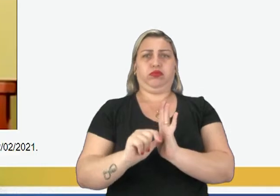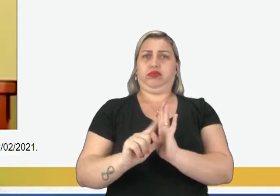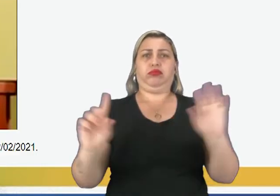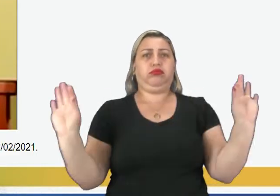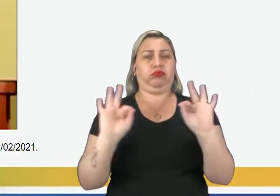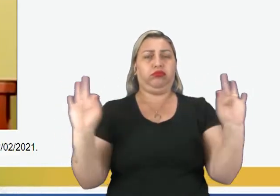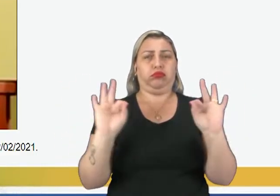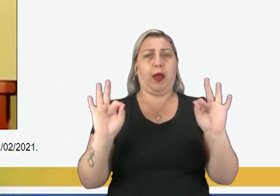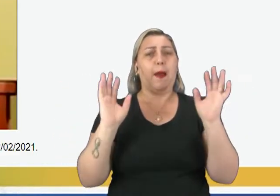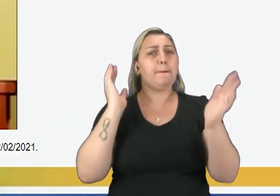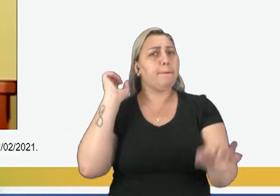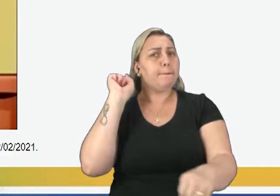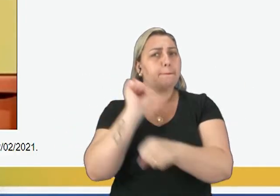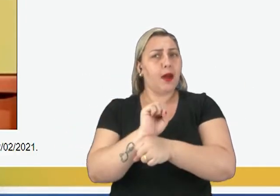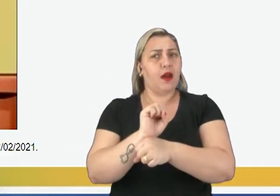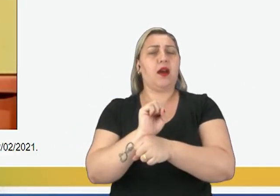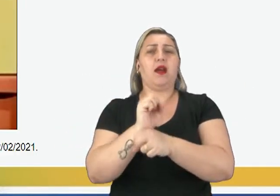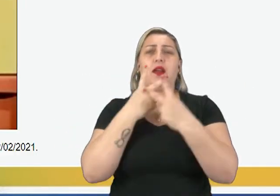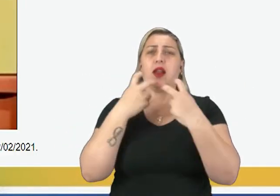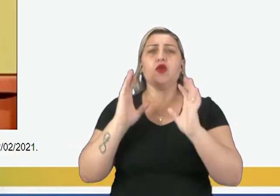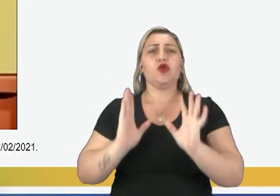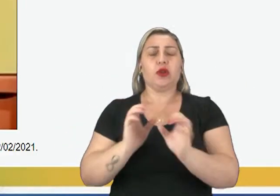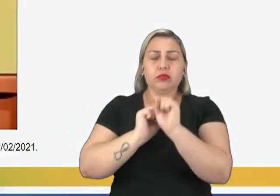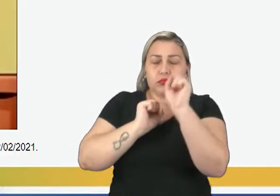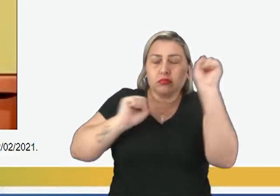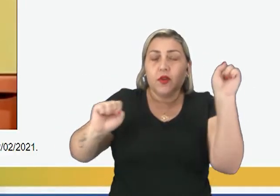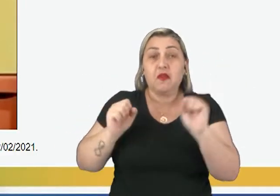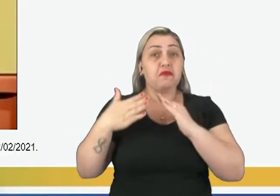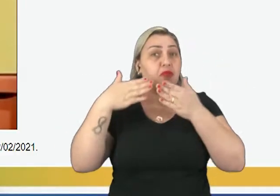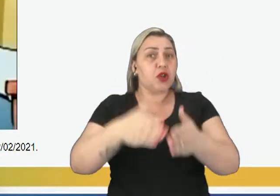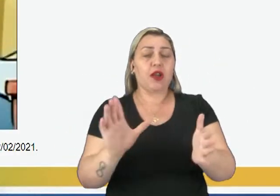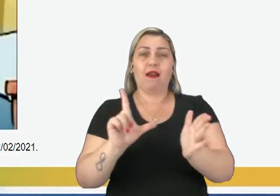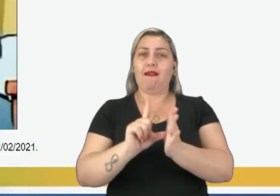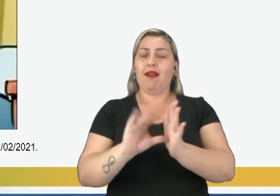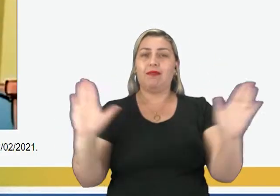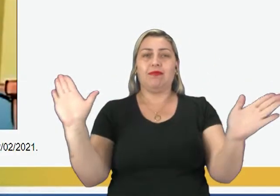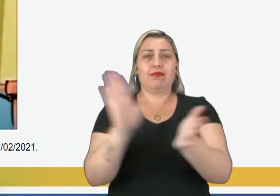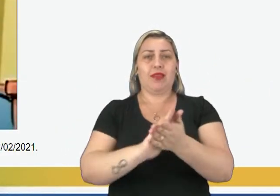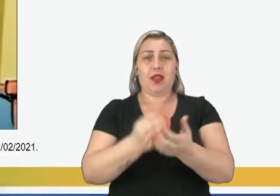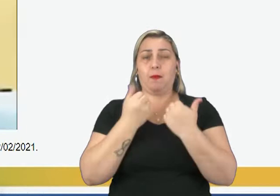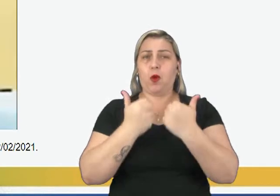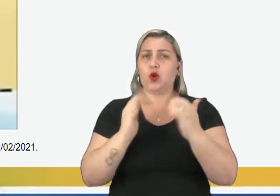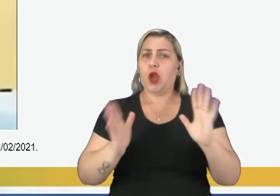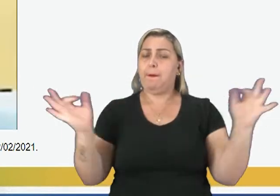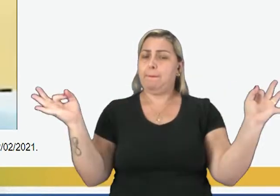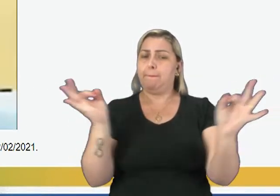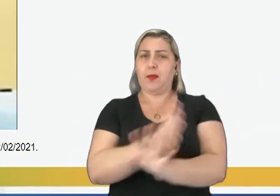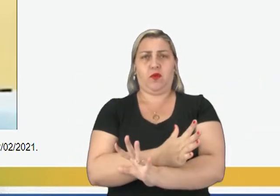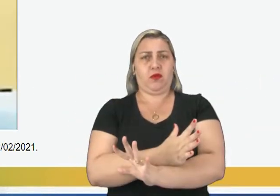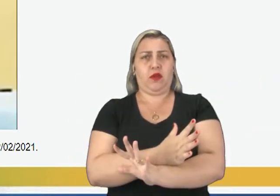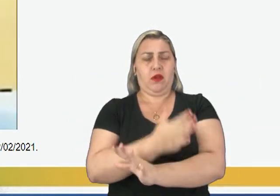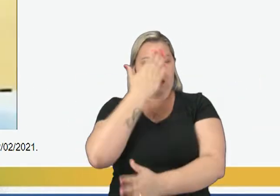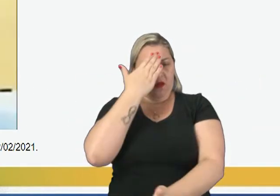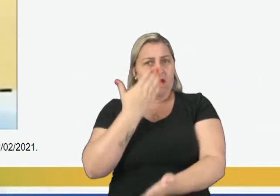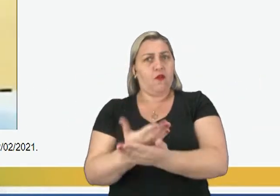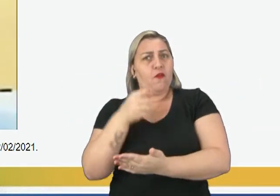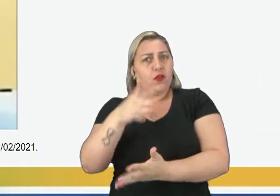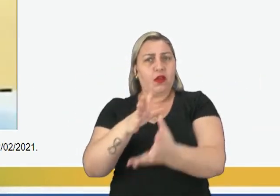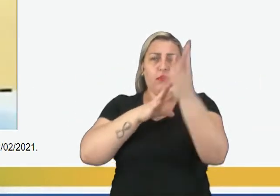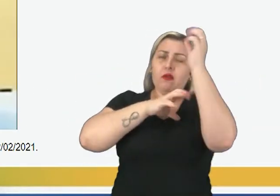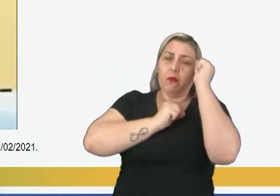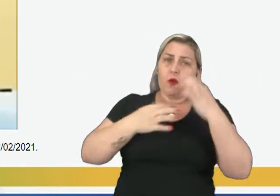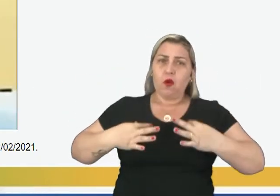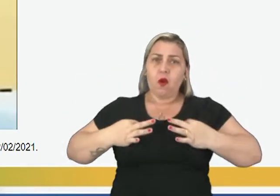Para de gritar, eu já acordei. E você não vai chegar atrasado, tá bom? Vamos, já tô pronta. Eu não acredito, você dormiu